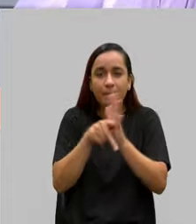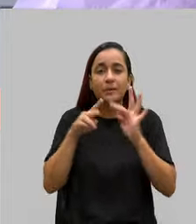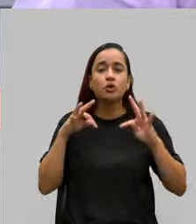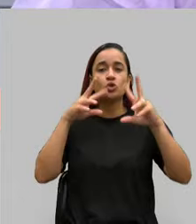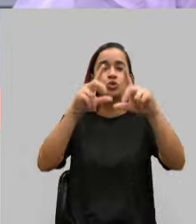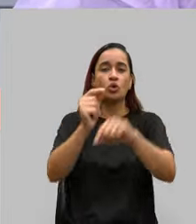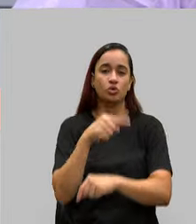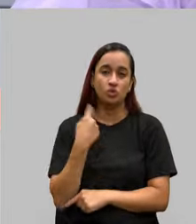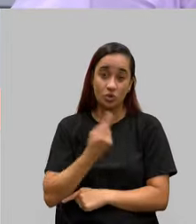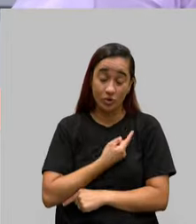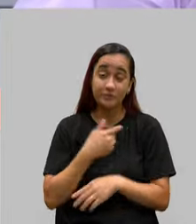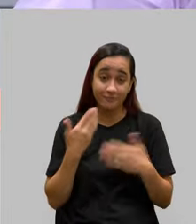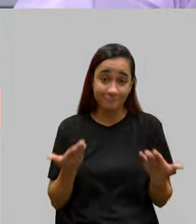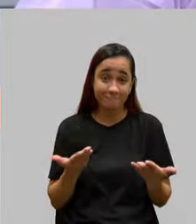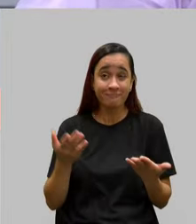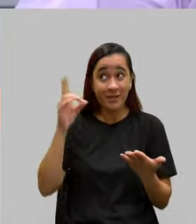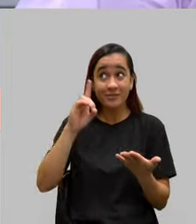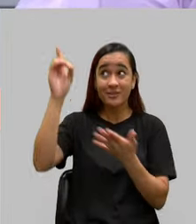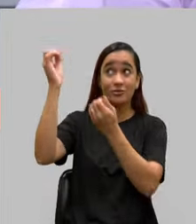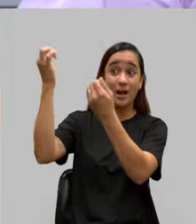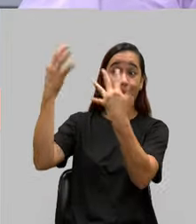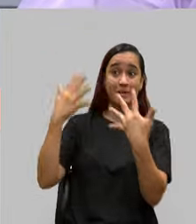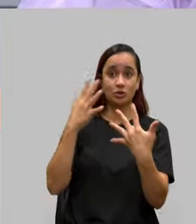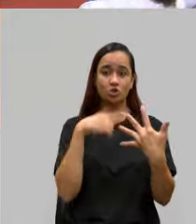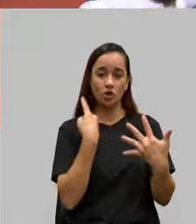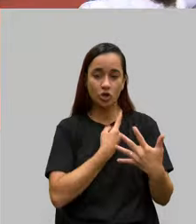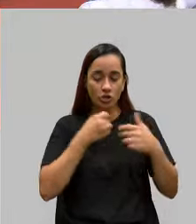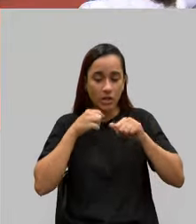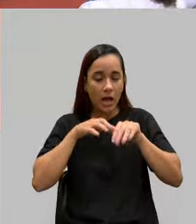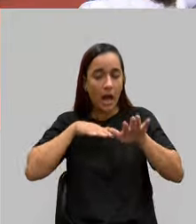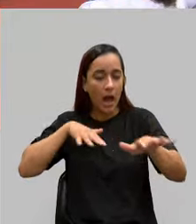caminhada e vamos que vamos né ao nosso